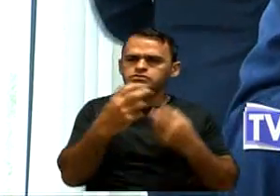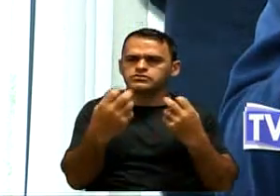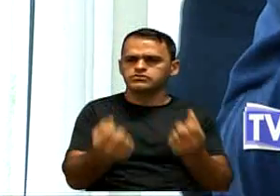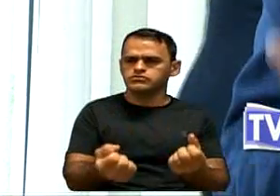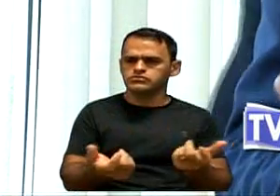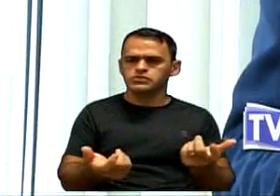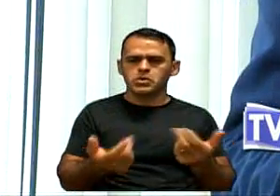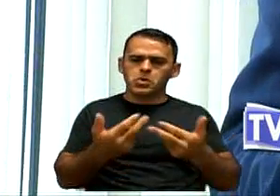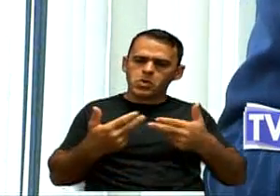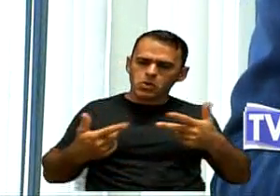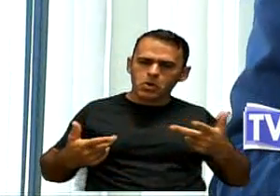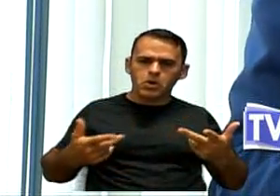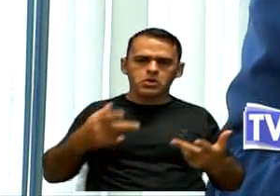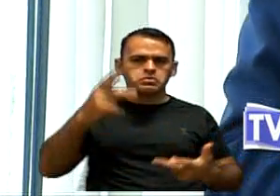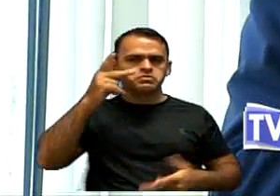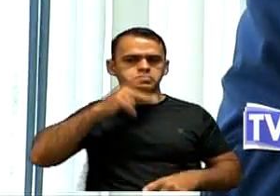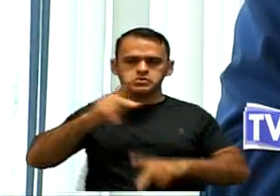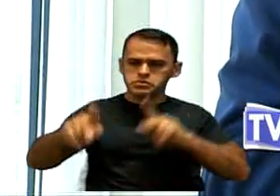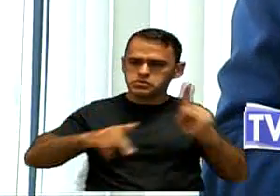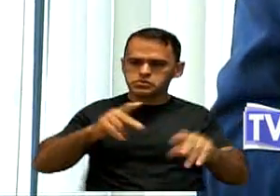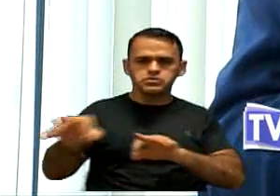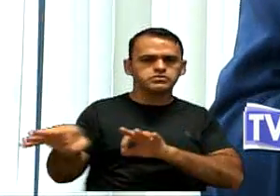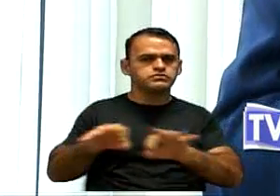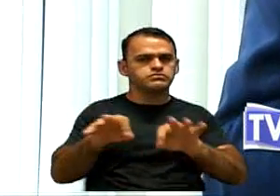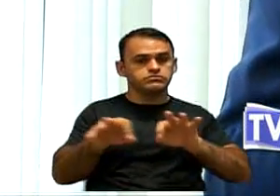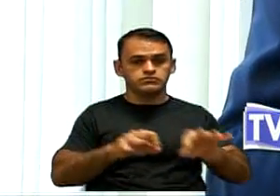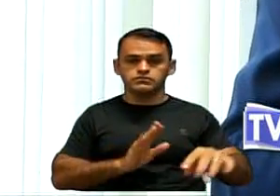tenha política pública nessa temática.